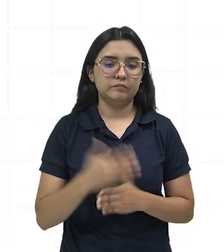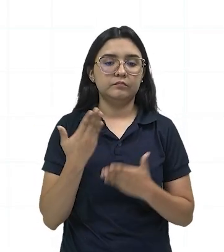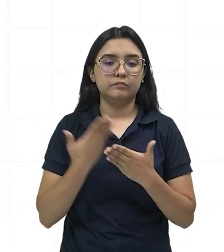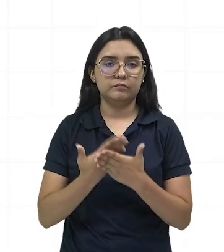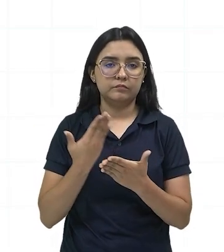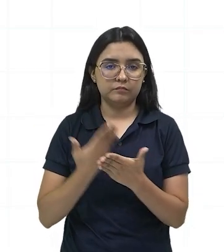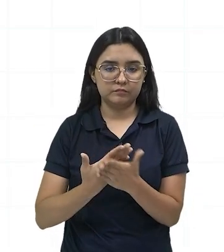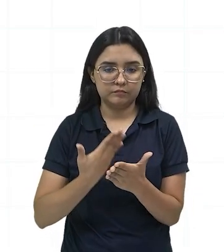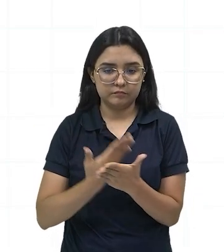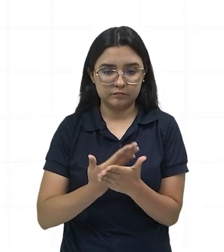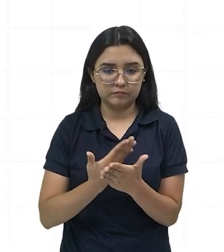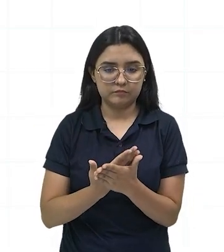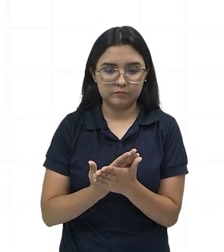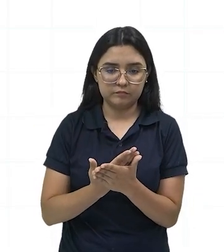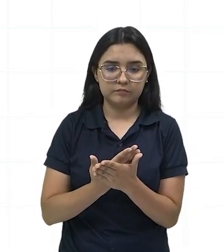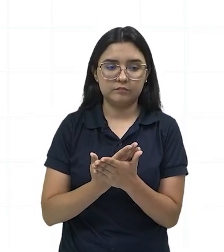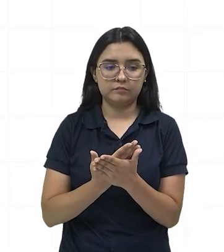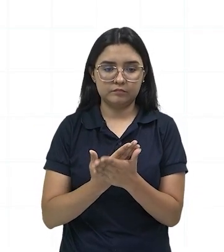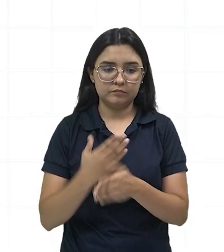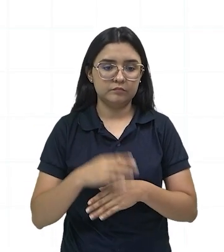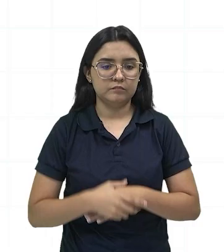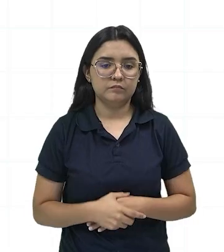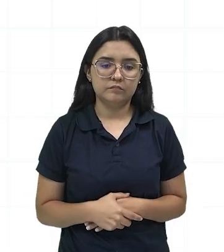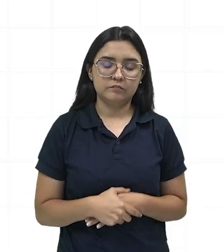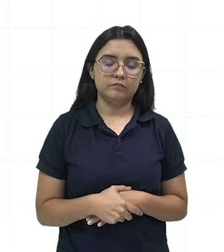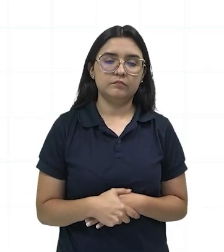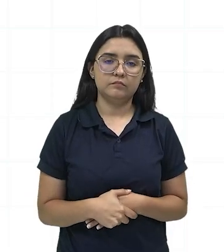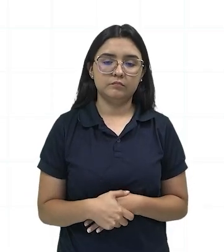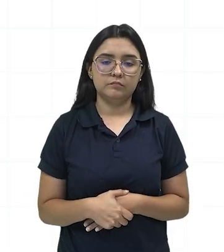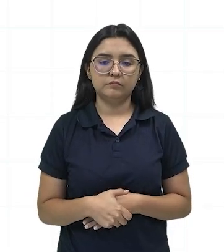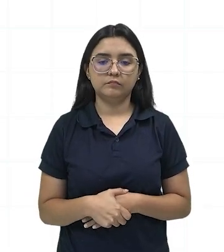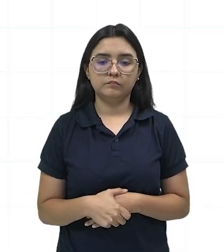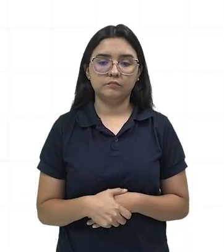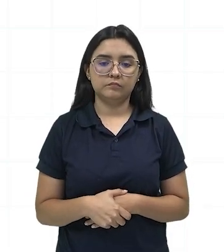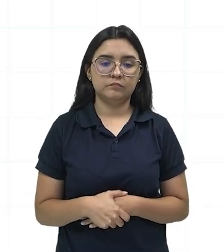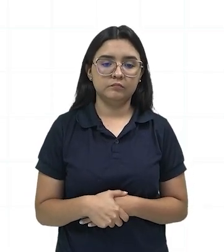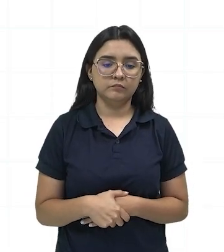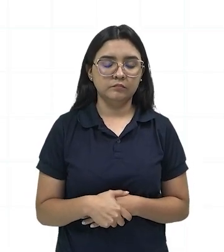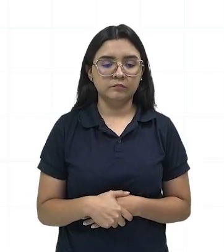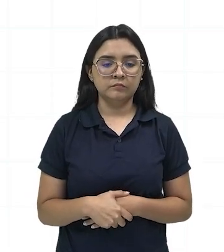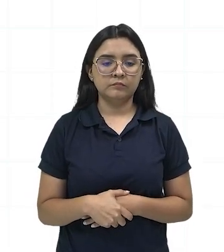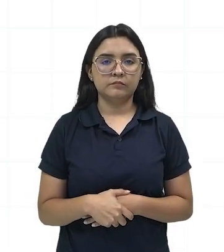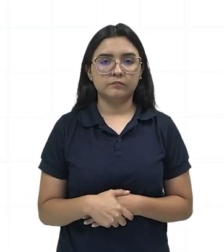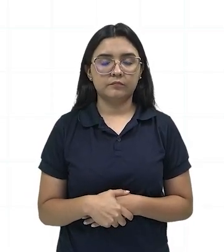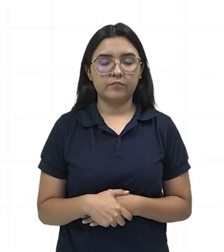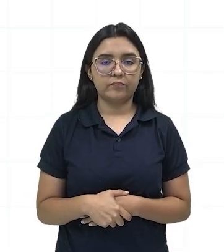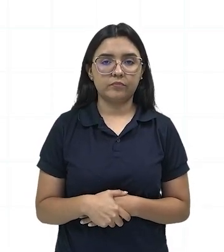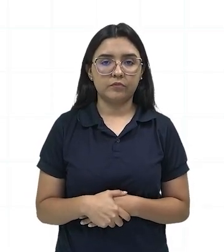Eu estudo. Estudo, estudarei, estudamos,